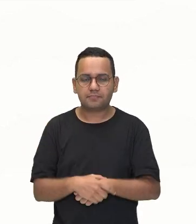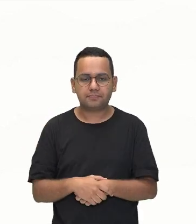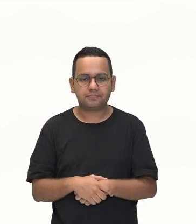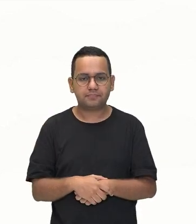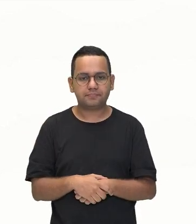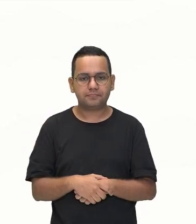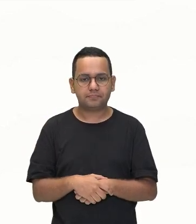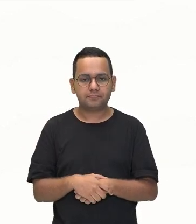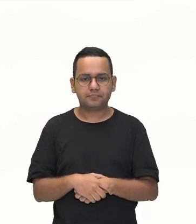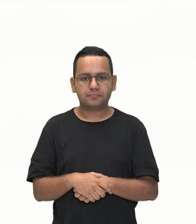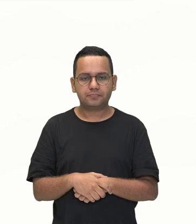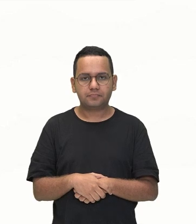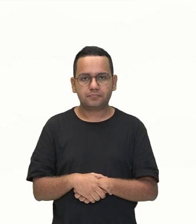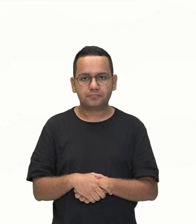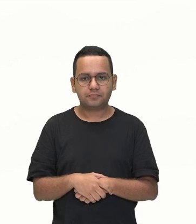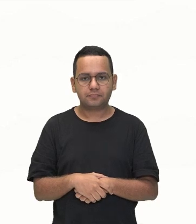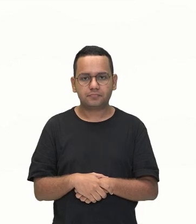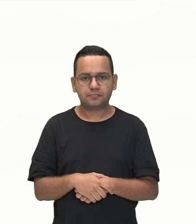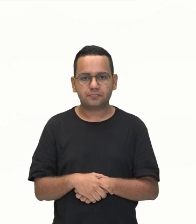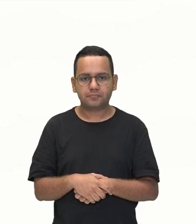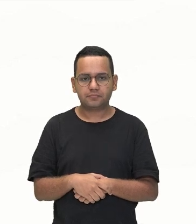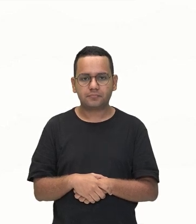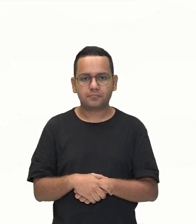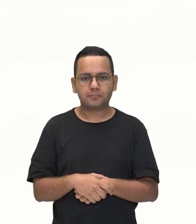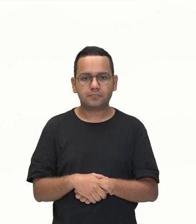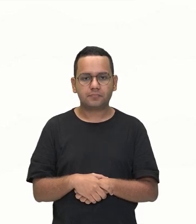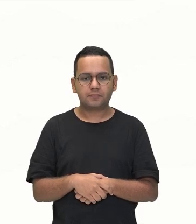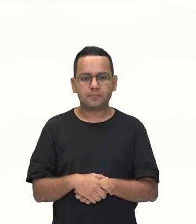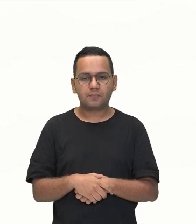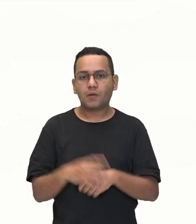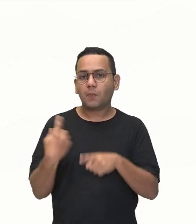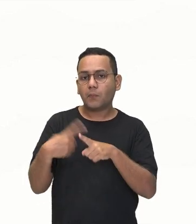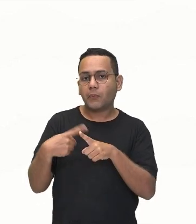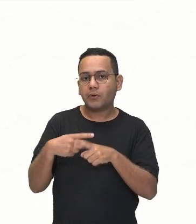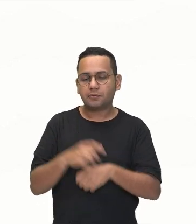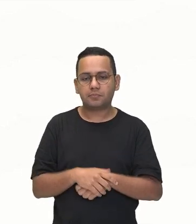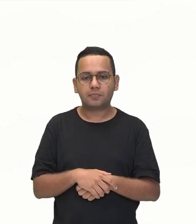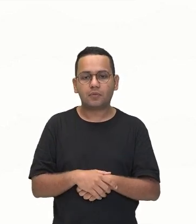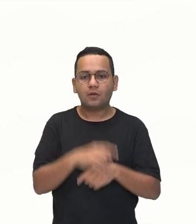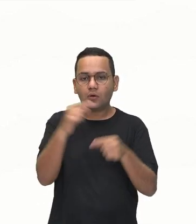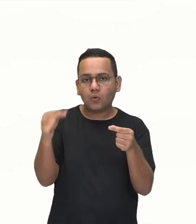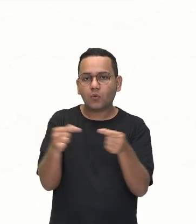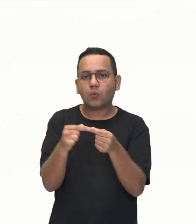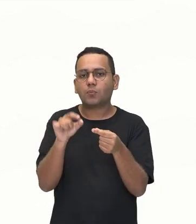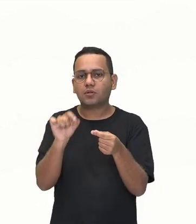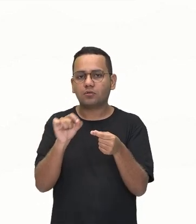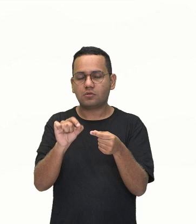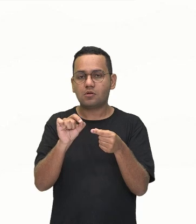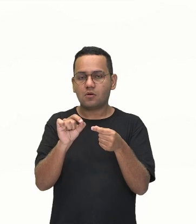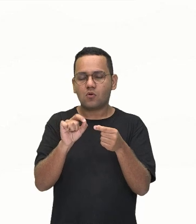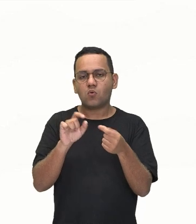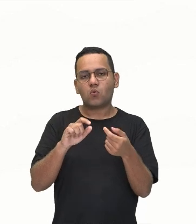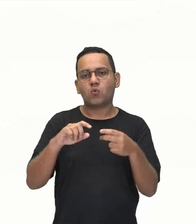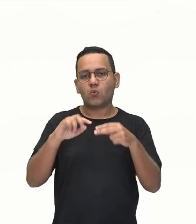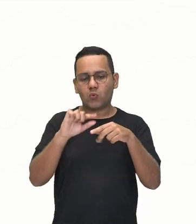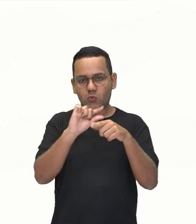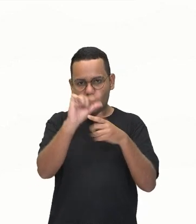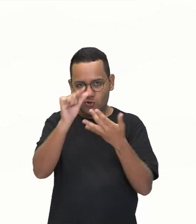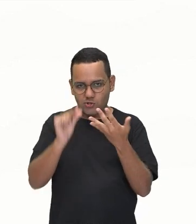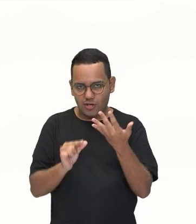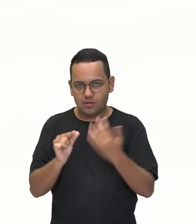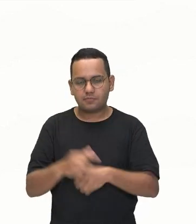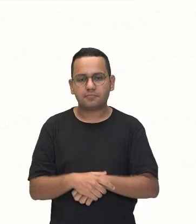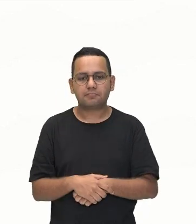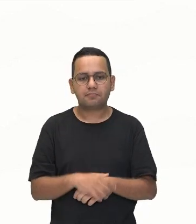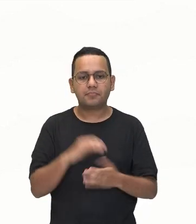aos descendentes, porque ele ficou ali na seleção, naqueles genes. Então, as aves aquáticas, elas são